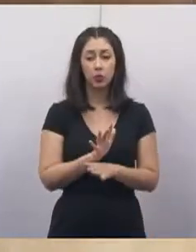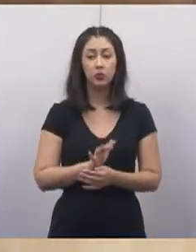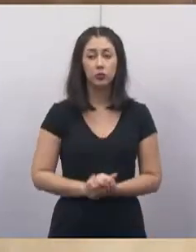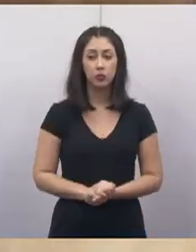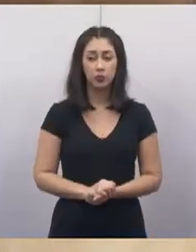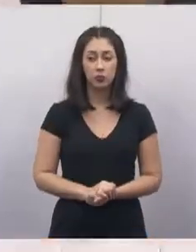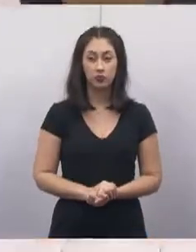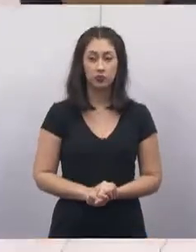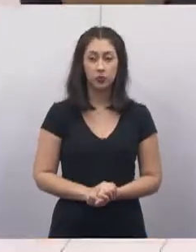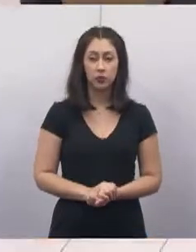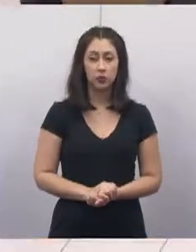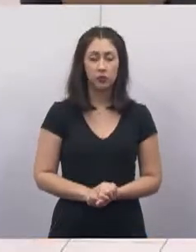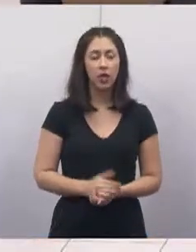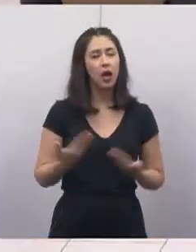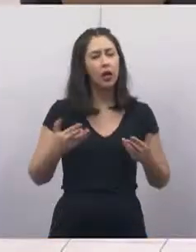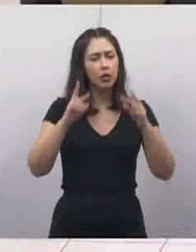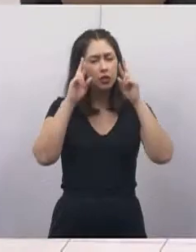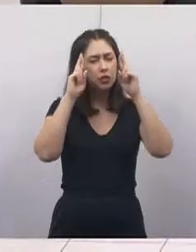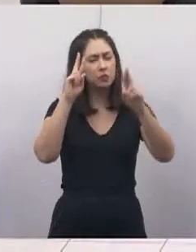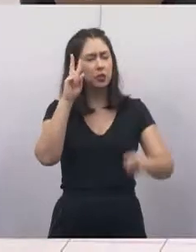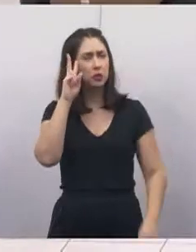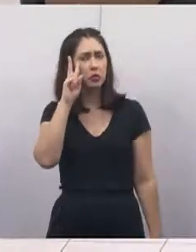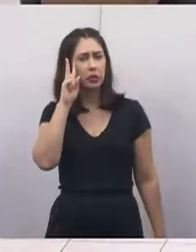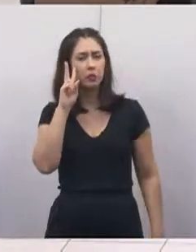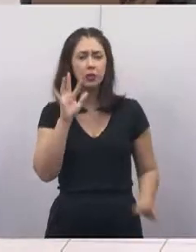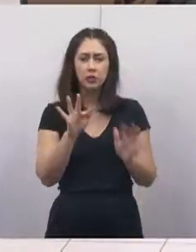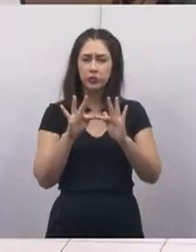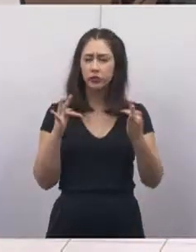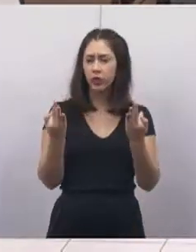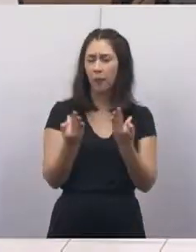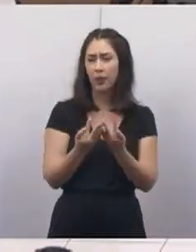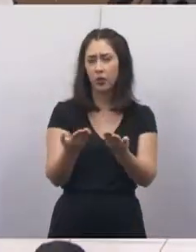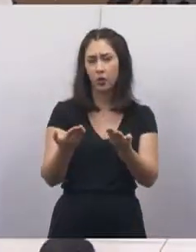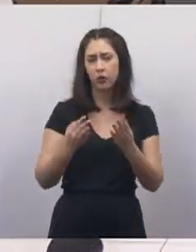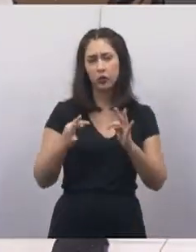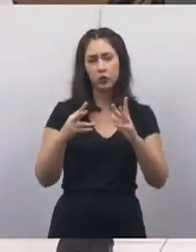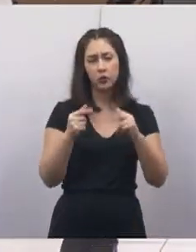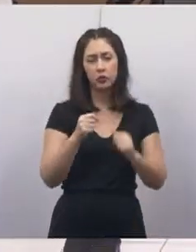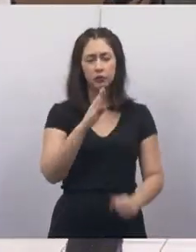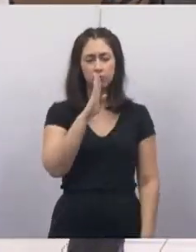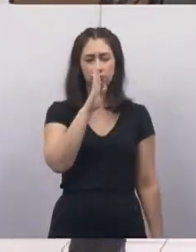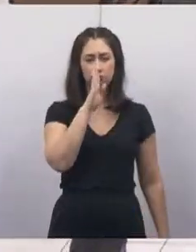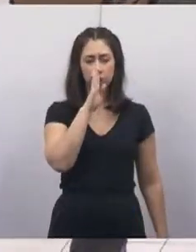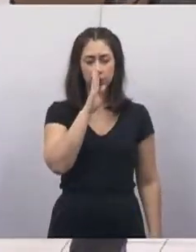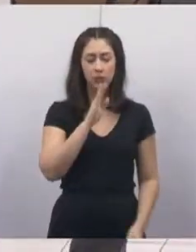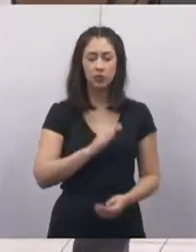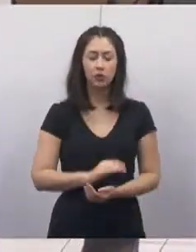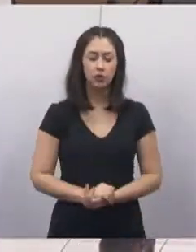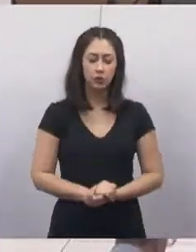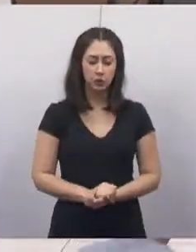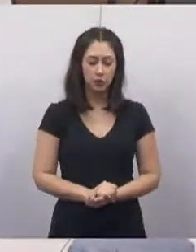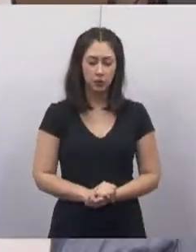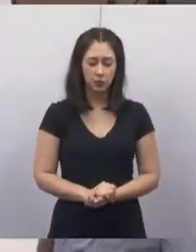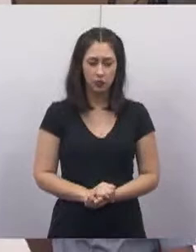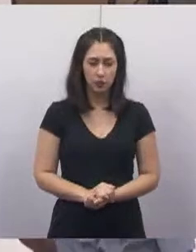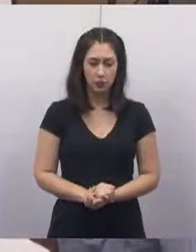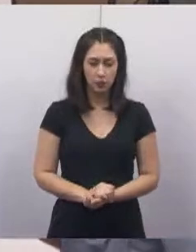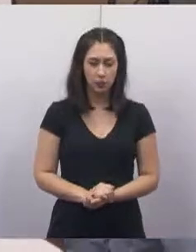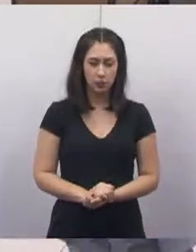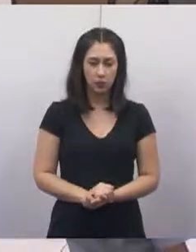pesar. Em memória dos entes queridos, convido a todos para que façamos alguns instantes de silêncio.